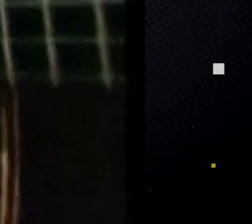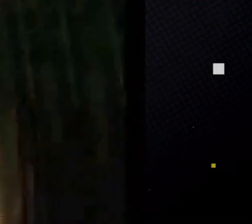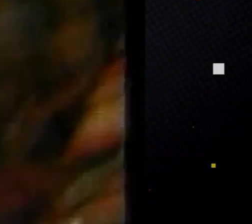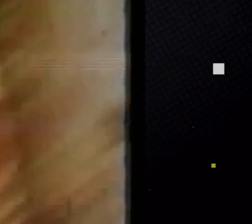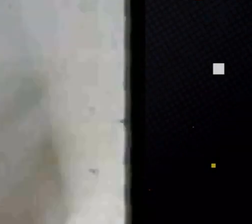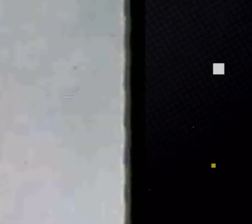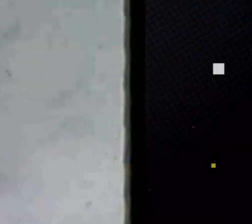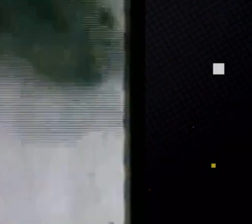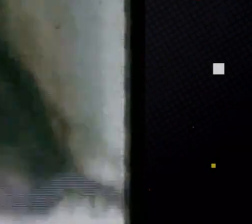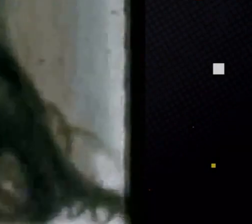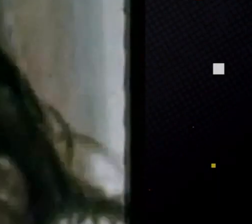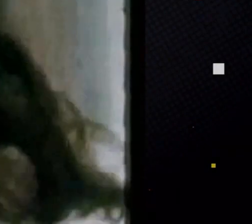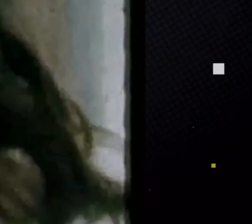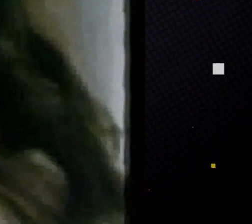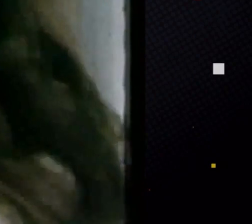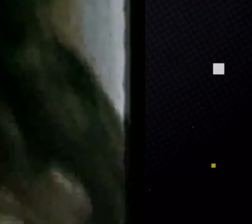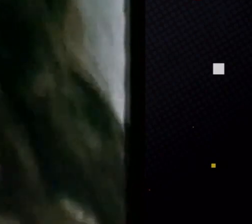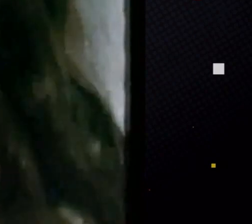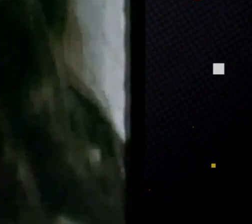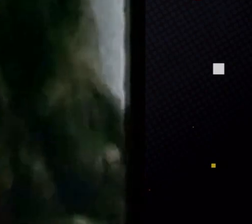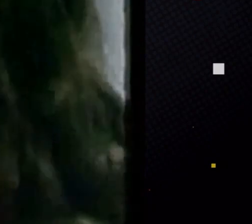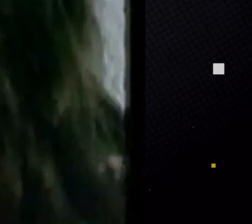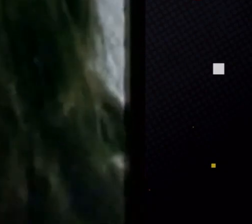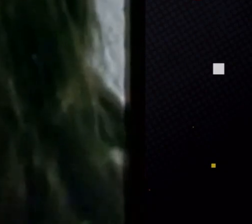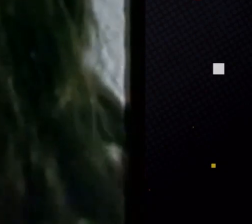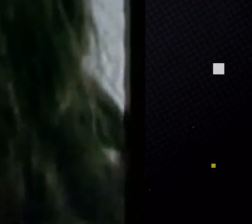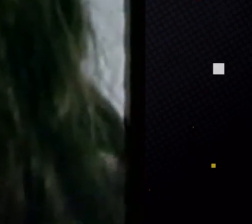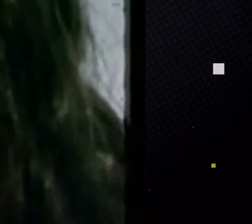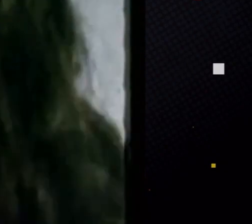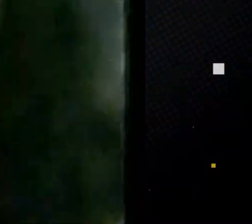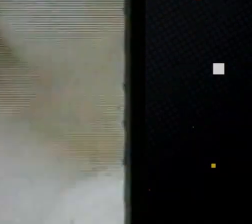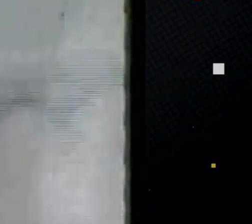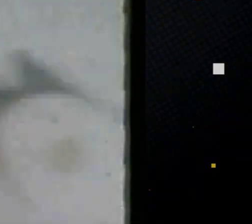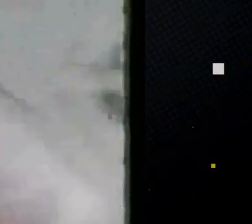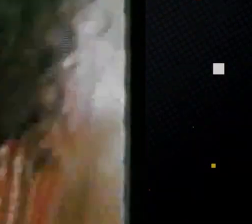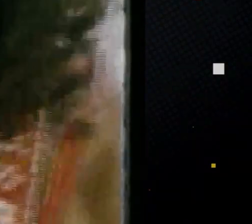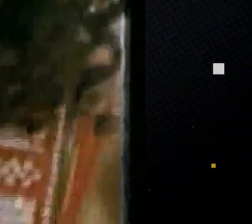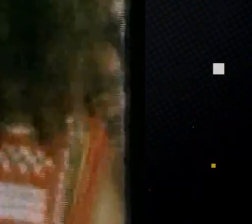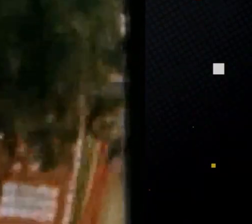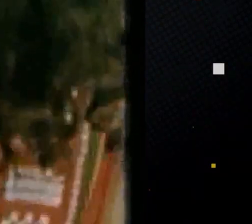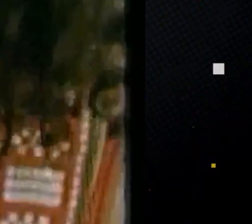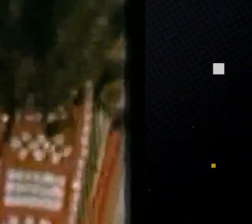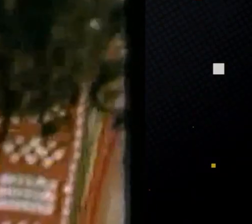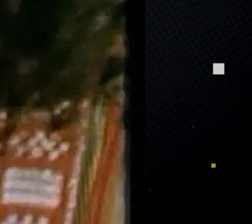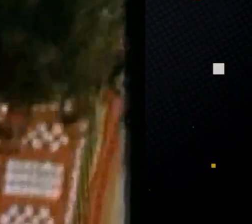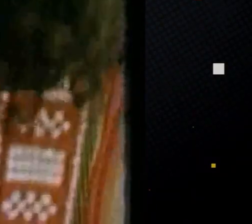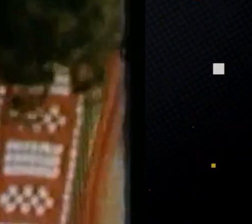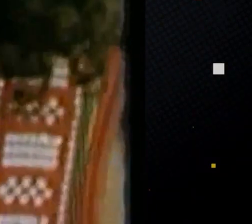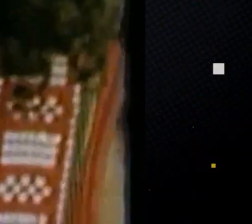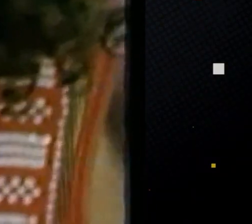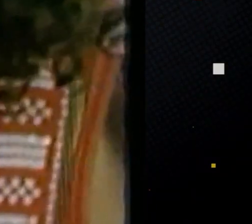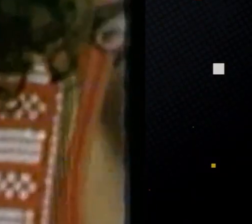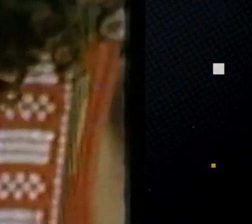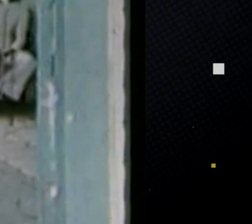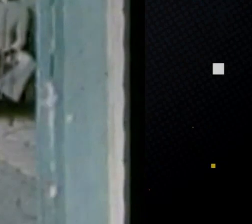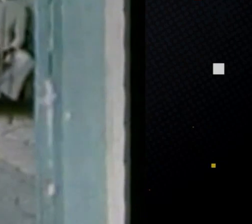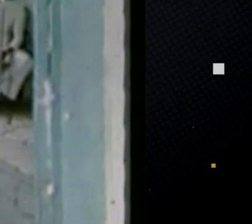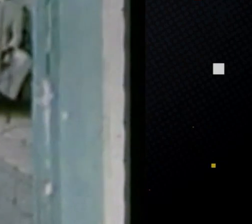Chegou a hora dessa gente bronzeada mostrar seu valor. Eu fui a penha, fui pedir a padroeira para